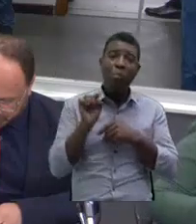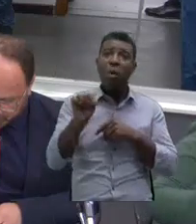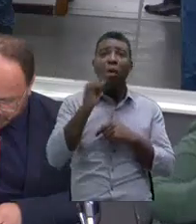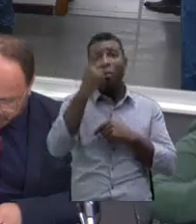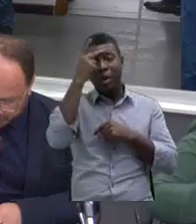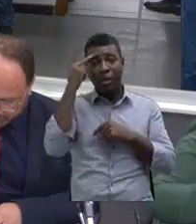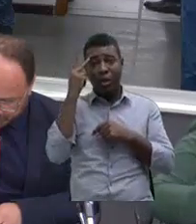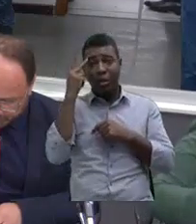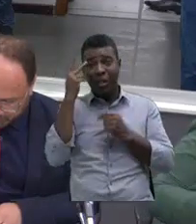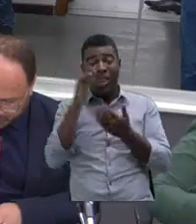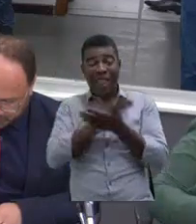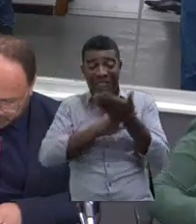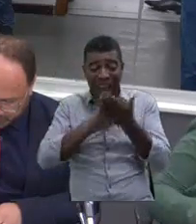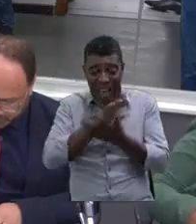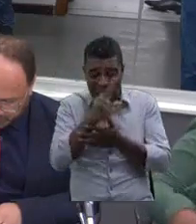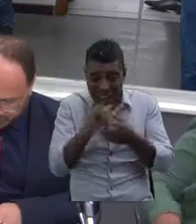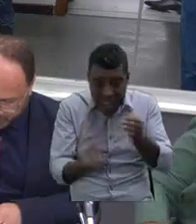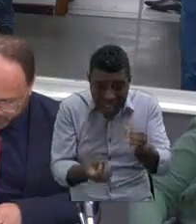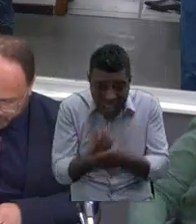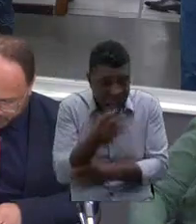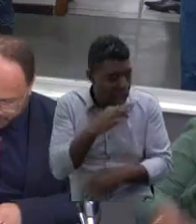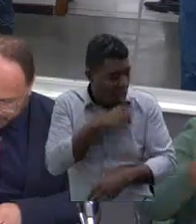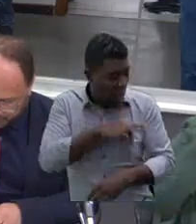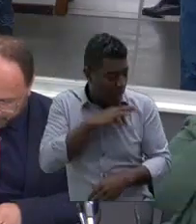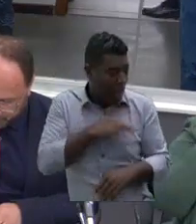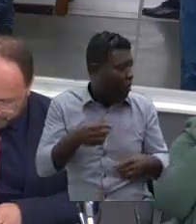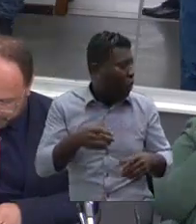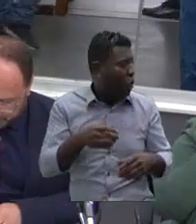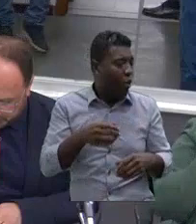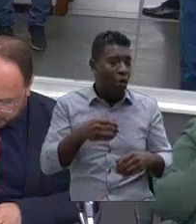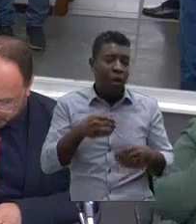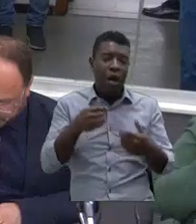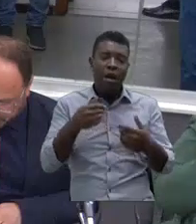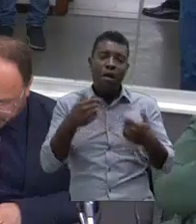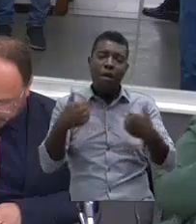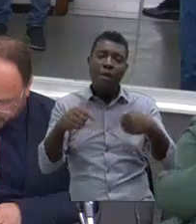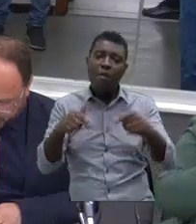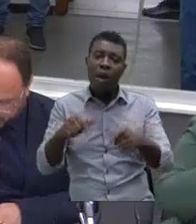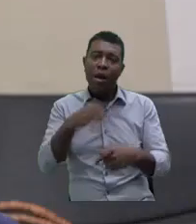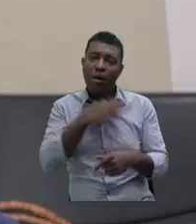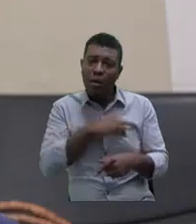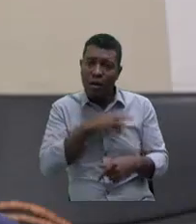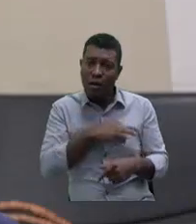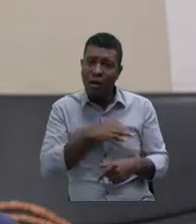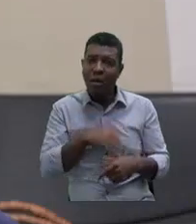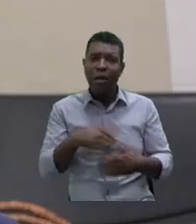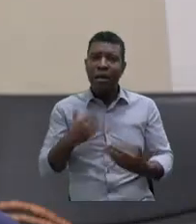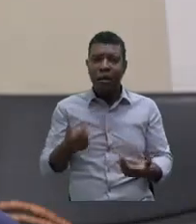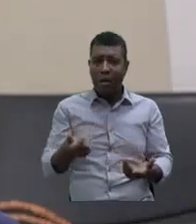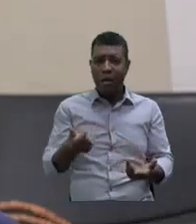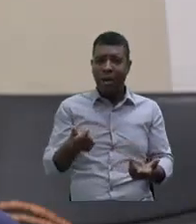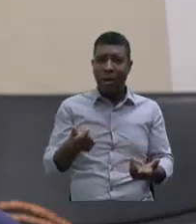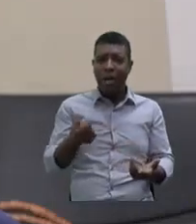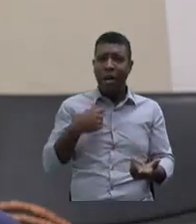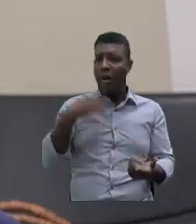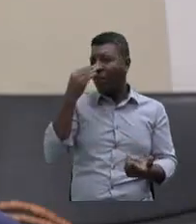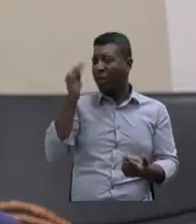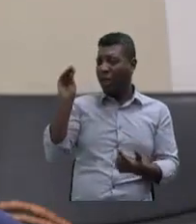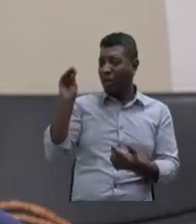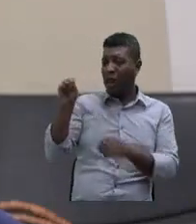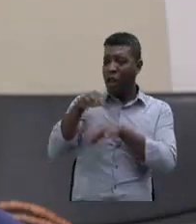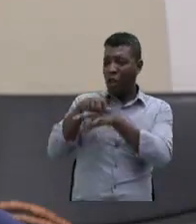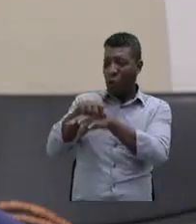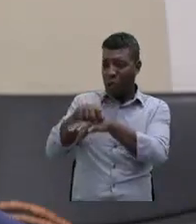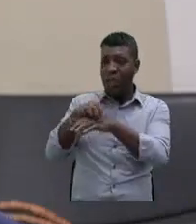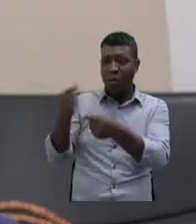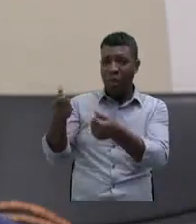tanto emprego e renda. E no mundo onde os negócios estão podendo ser feitos online, isso eu não estou desvalorizando o turismo de negócios,